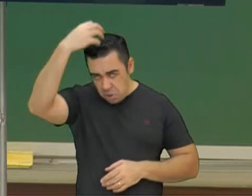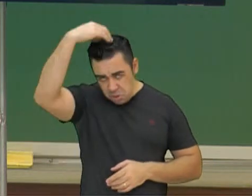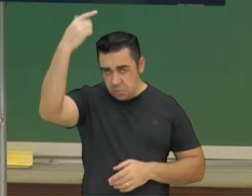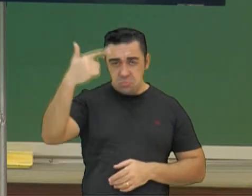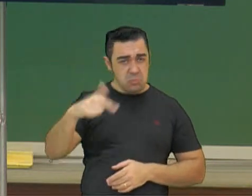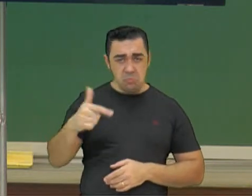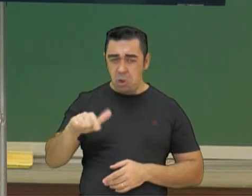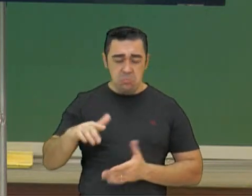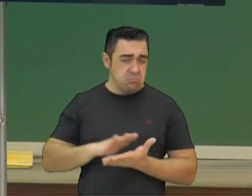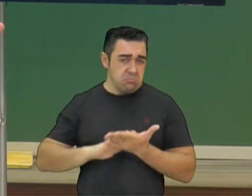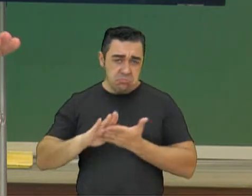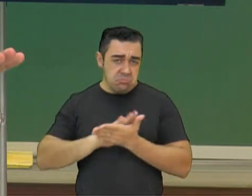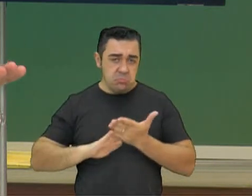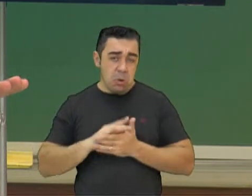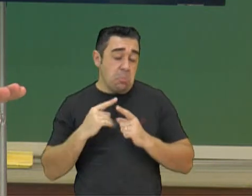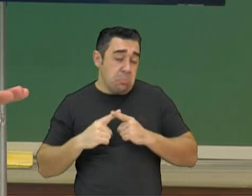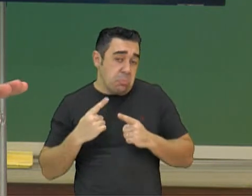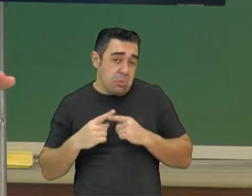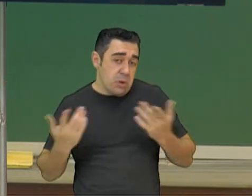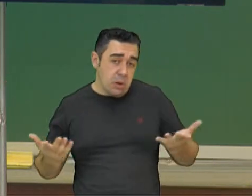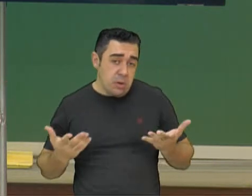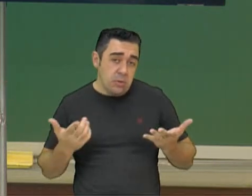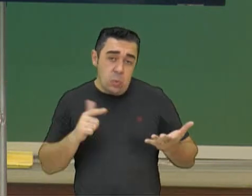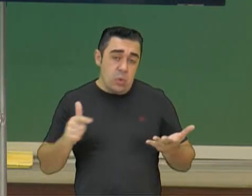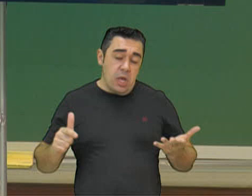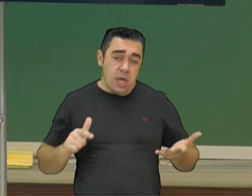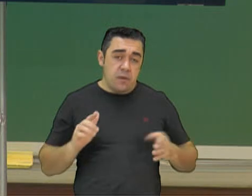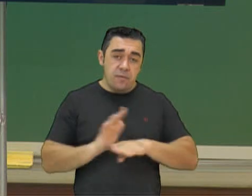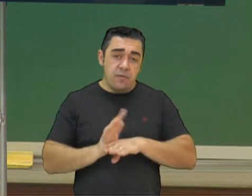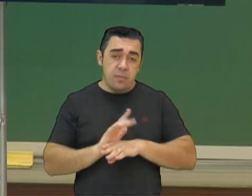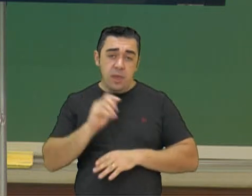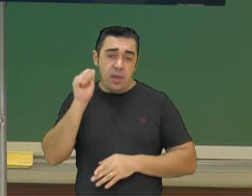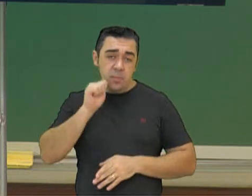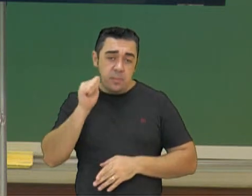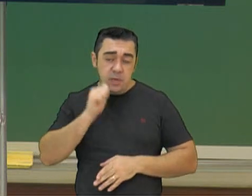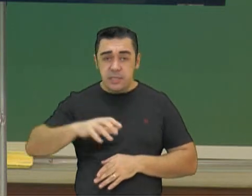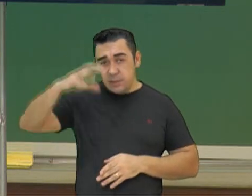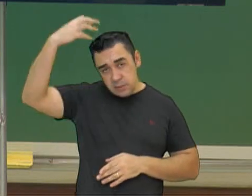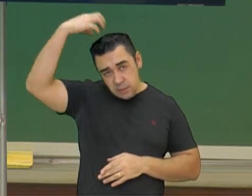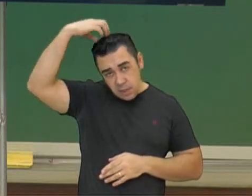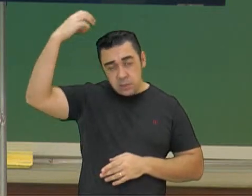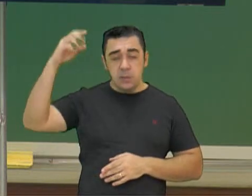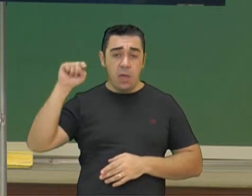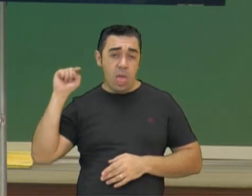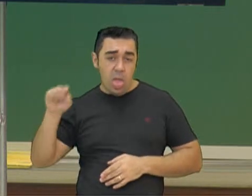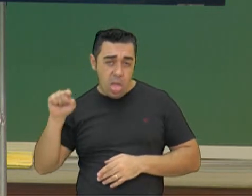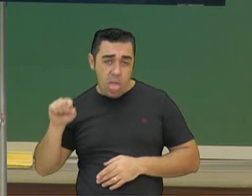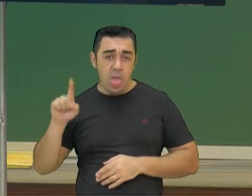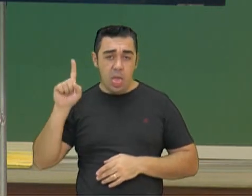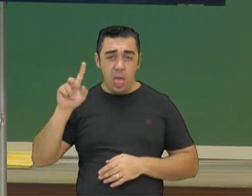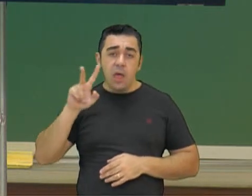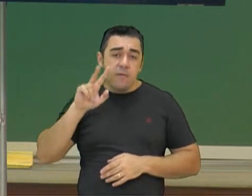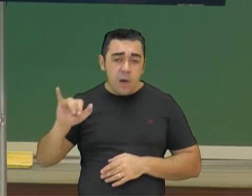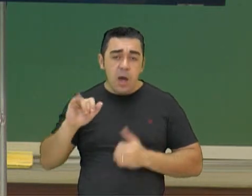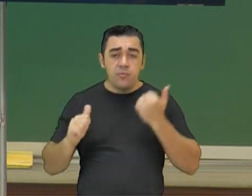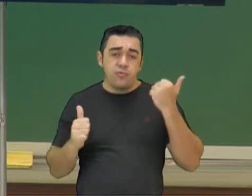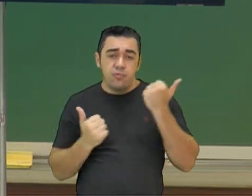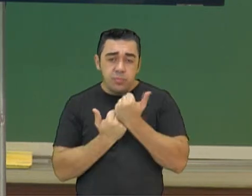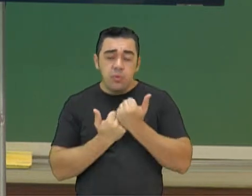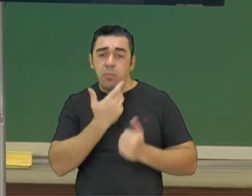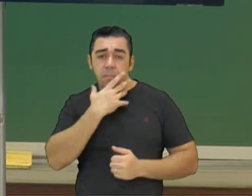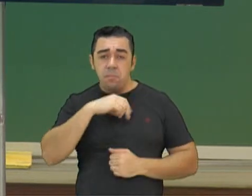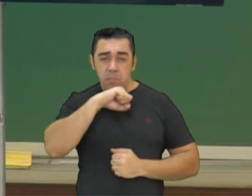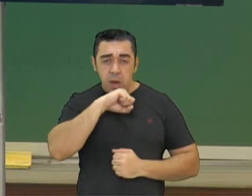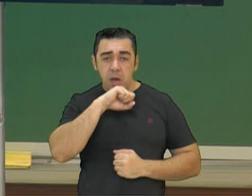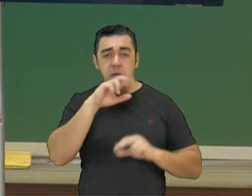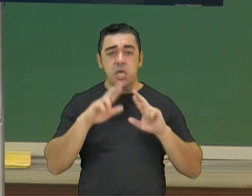não tem príncipe, simplesmente não tem príncipe. Ela é a princesa, dá a ideia que ela que vai assumir lá o reinado e